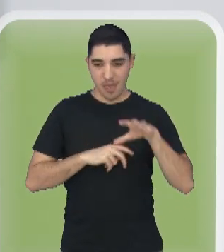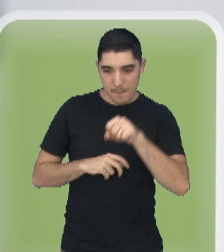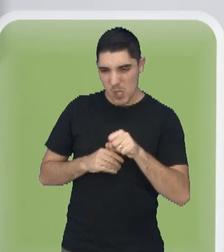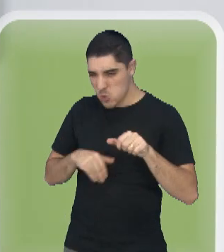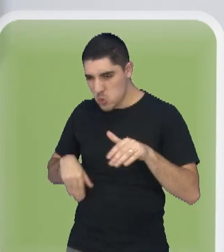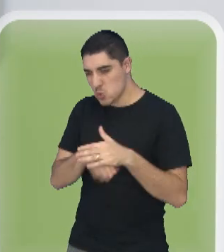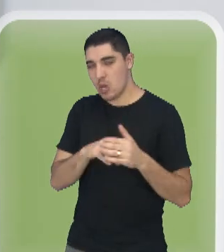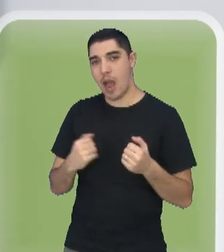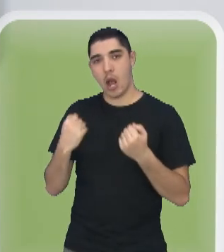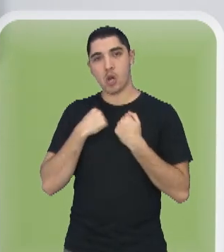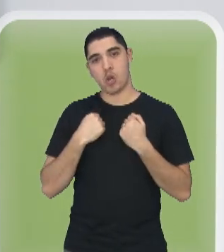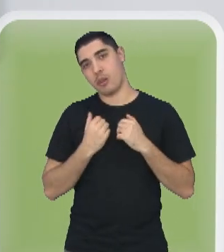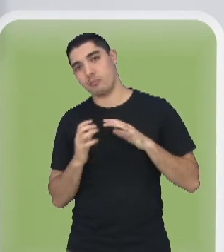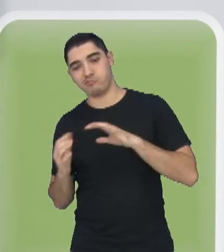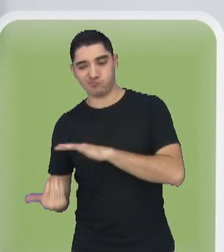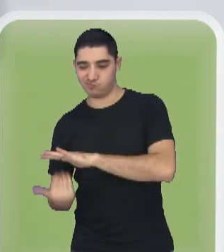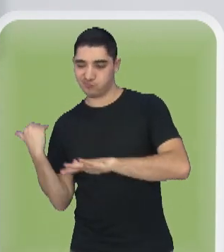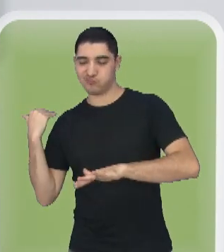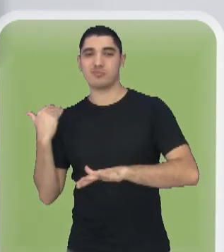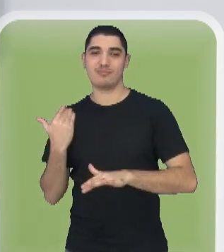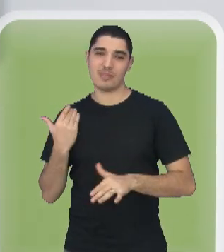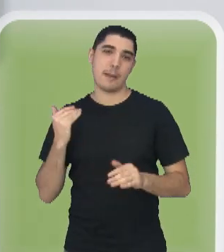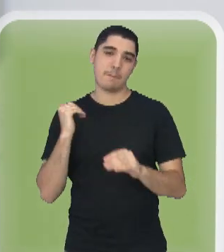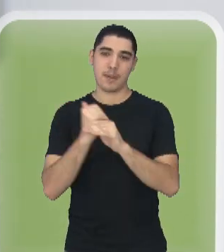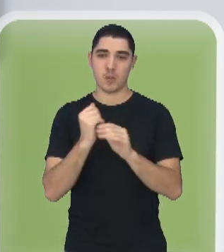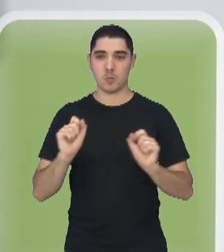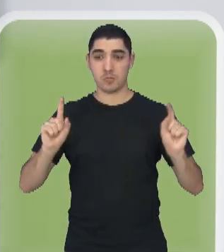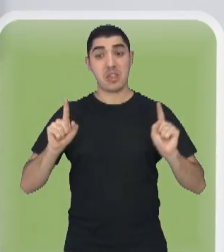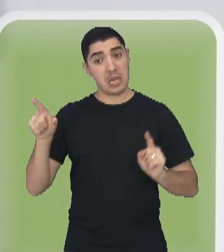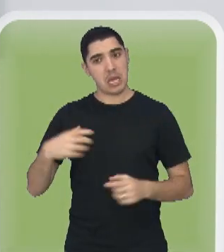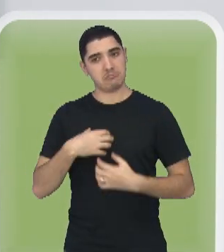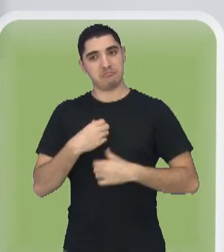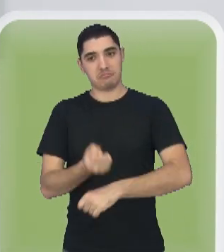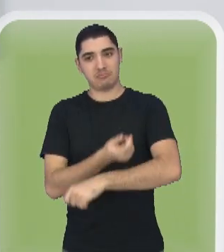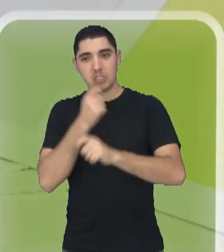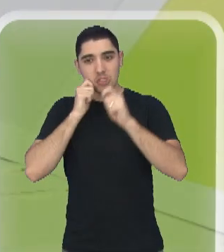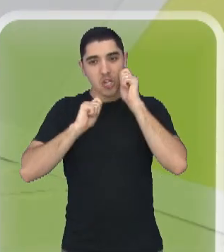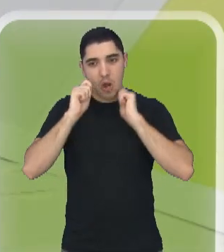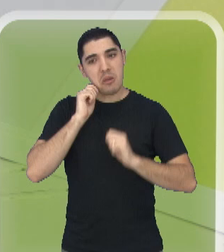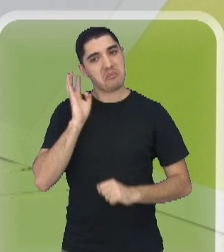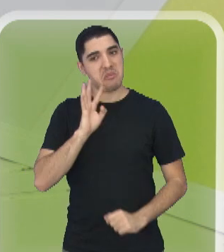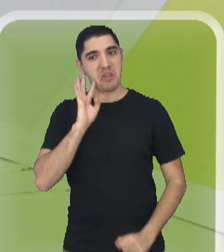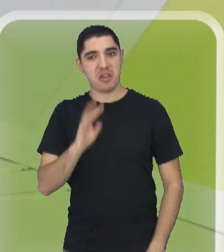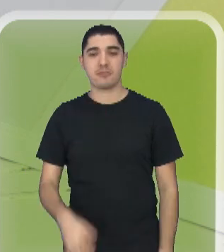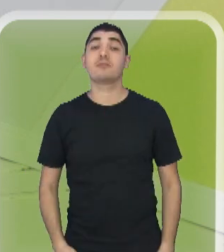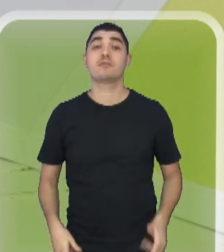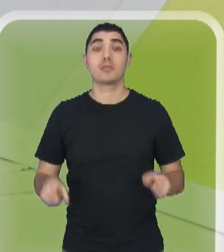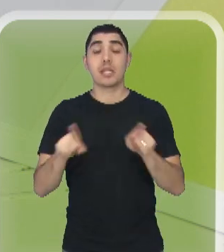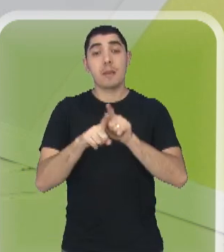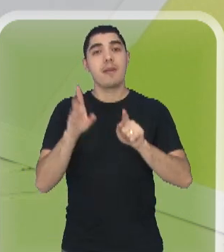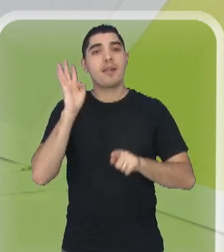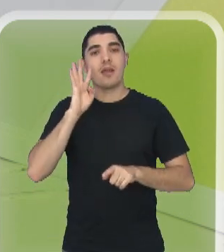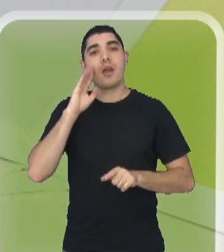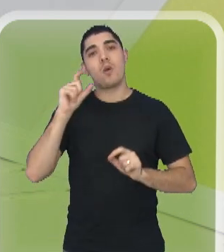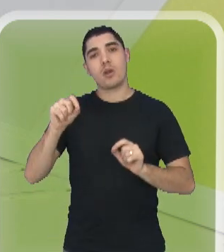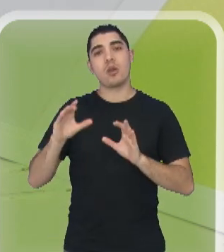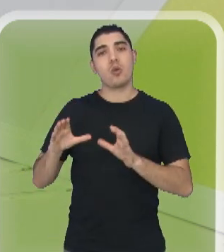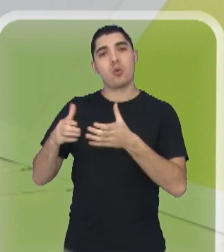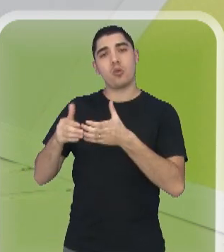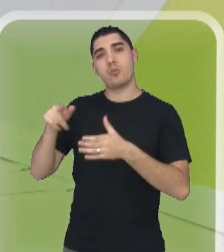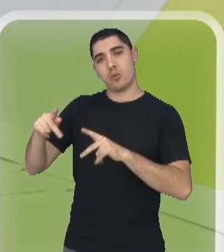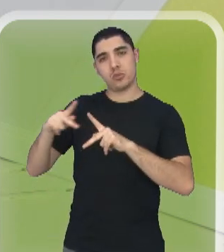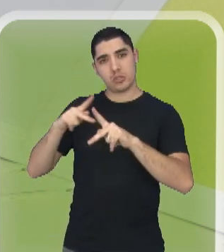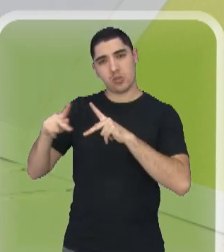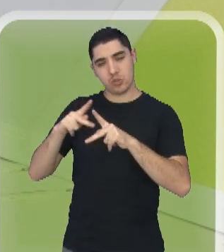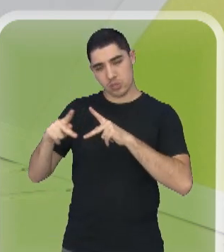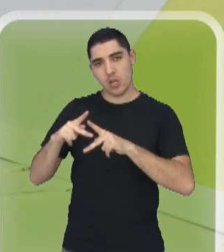a Helenise fazer o gol de empate. Ela se emocionou, até legal, bacana isso. Não, bacana, e agradecer também a assessoria do São José Futsal Feminino,